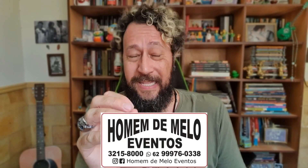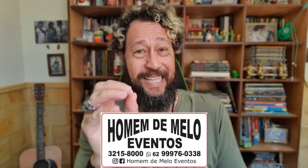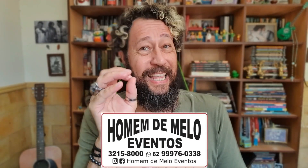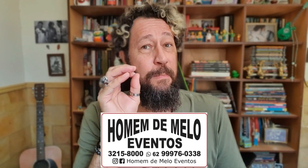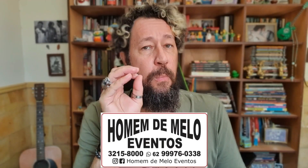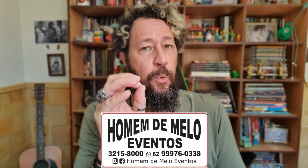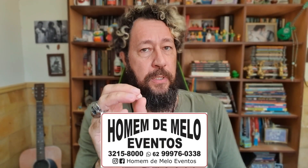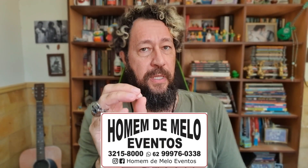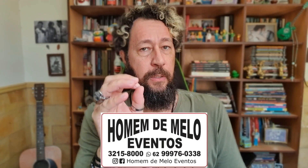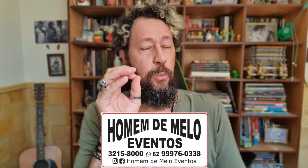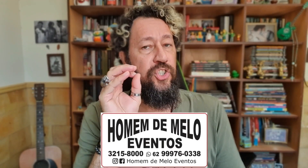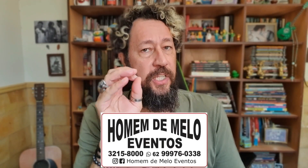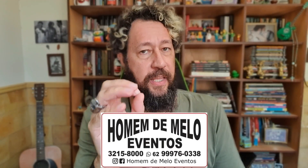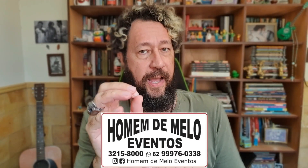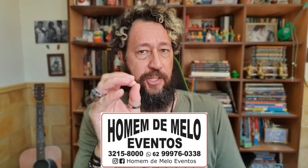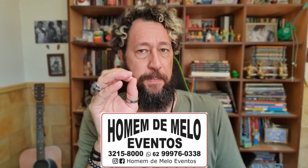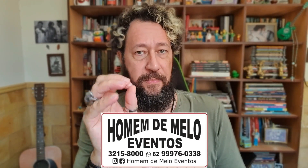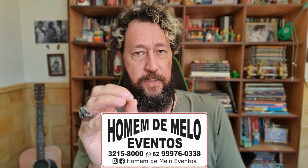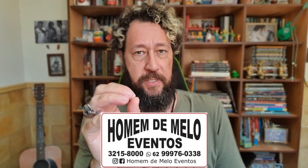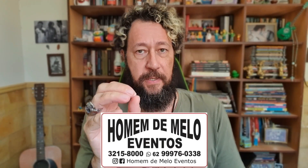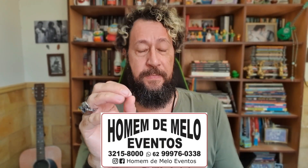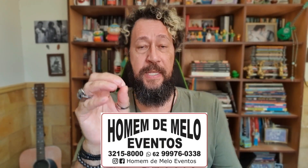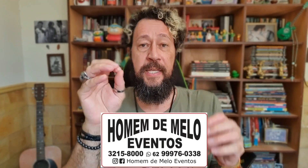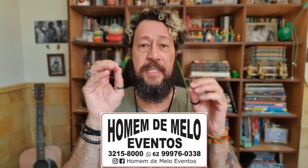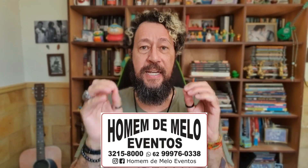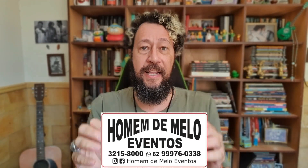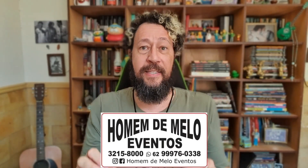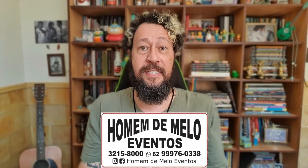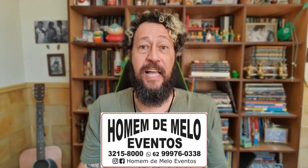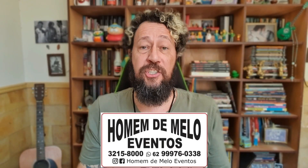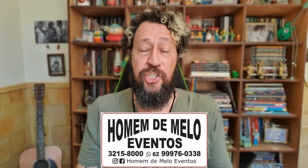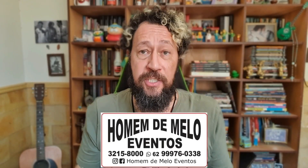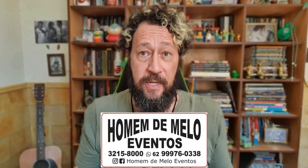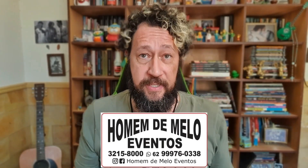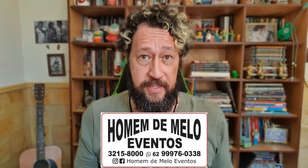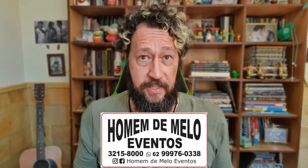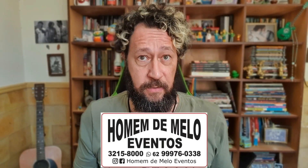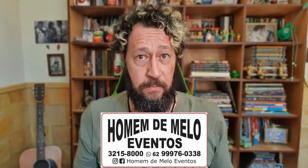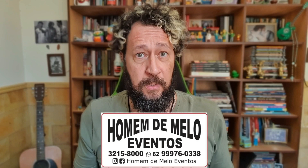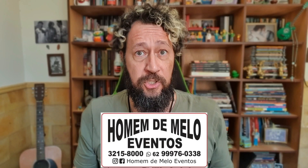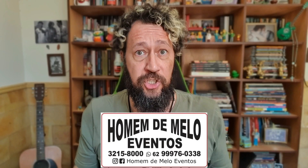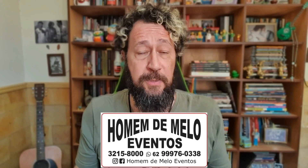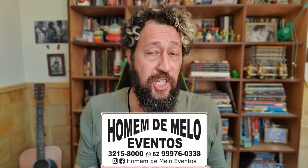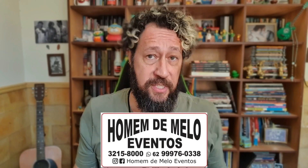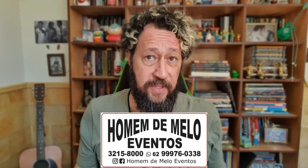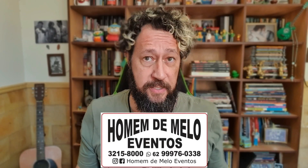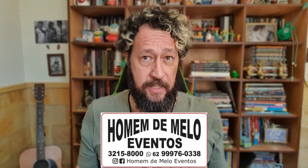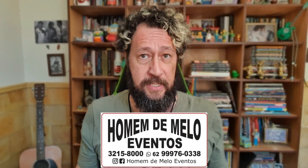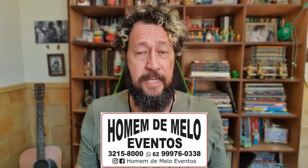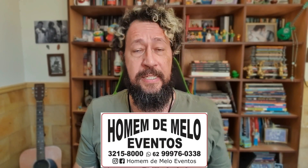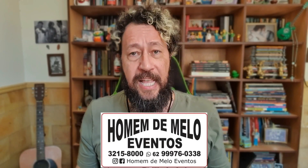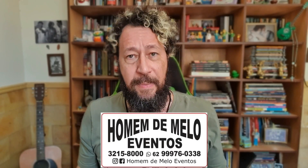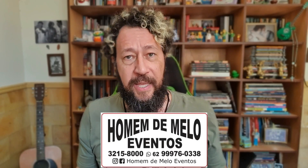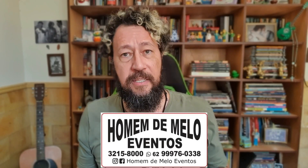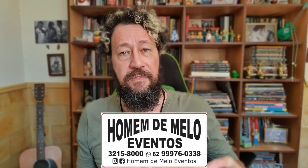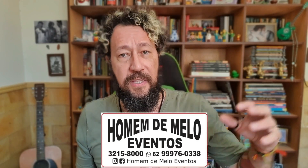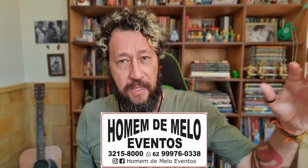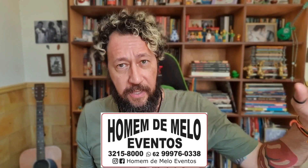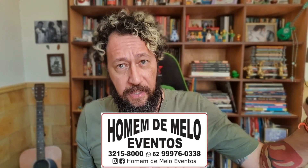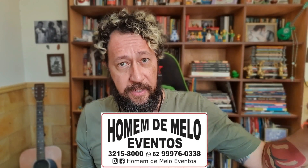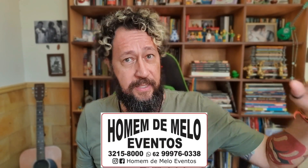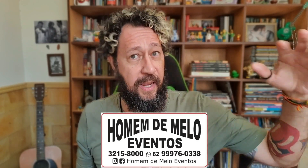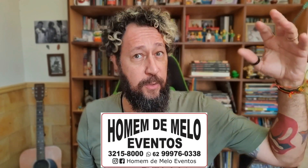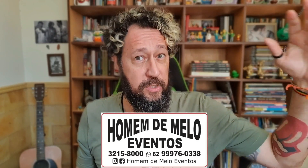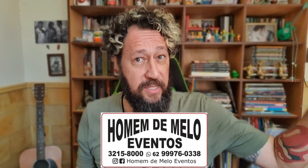olha tem muita utilidade para você trata a cidade digitalização de mídias físicas Sabe aquele